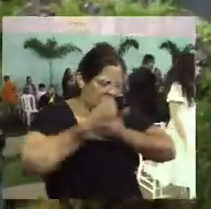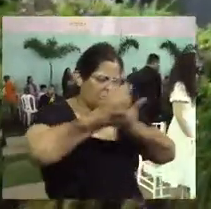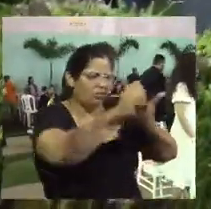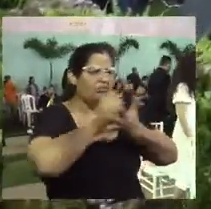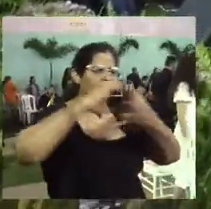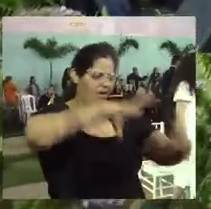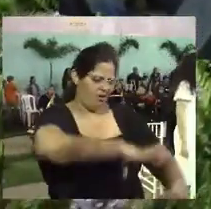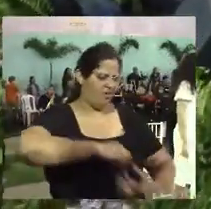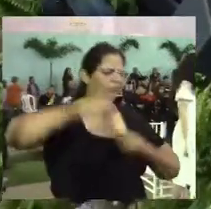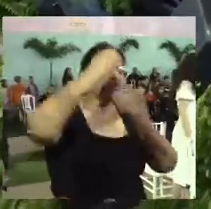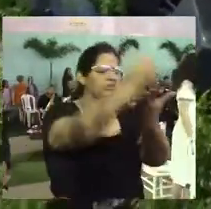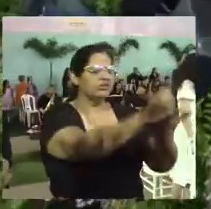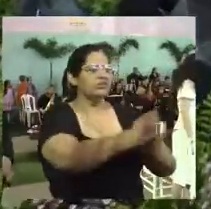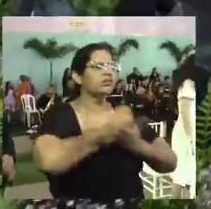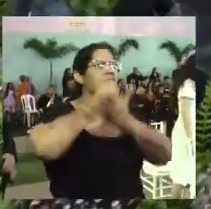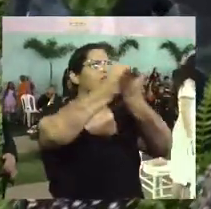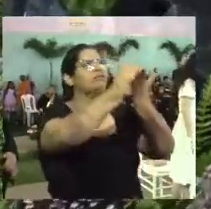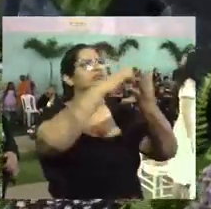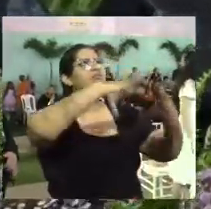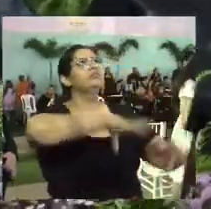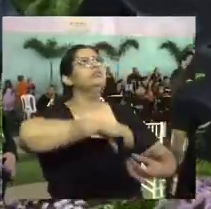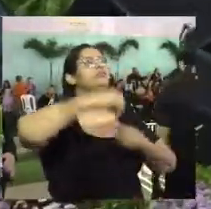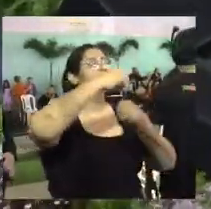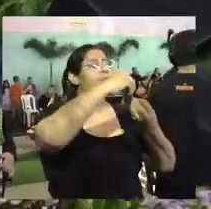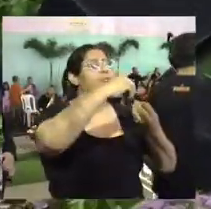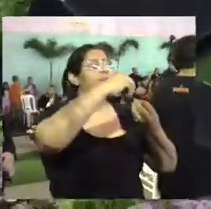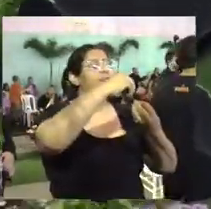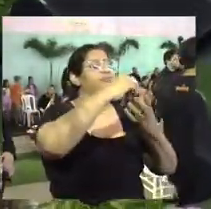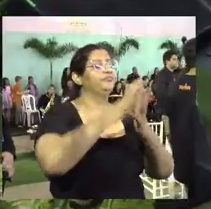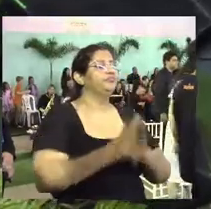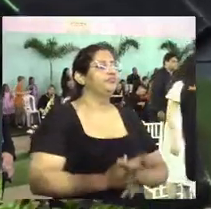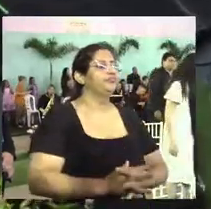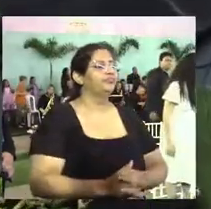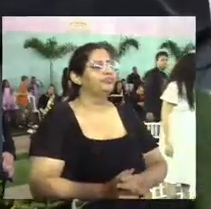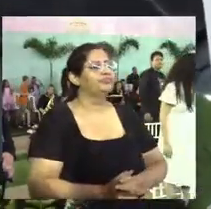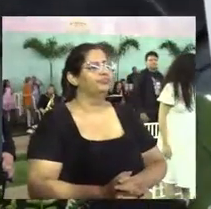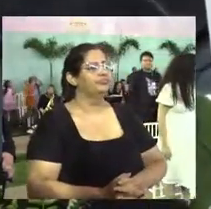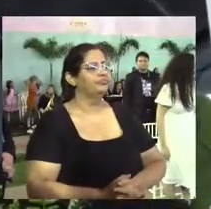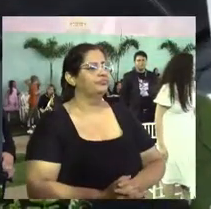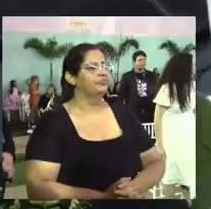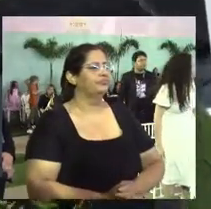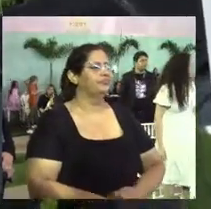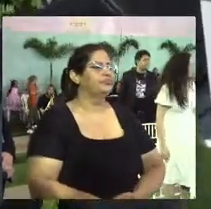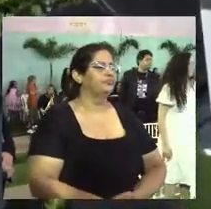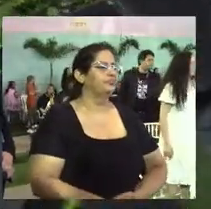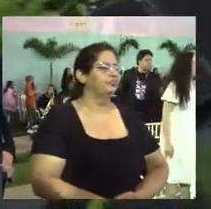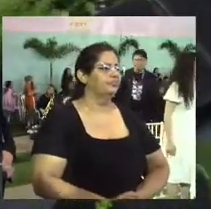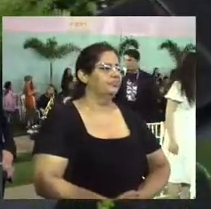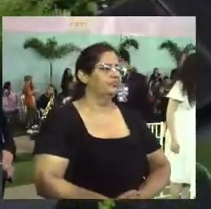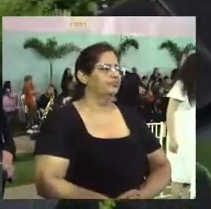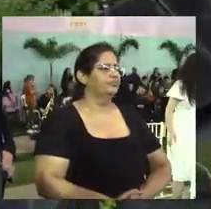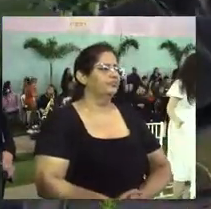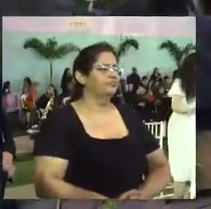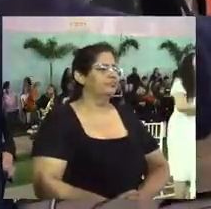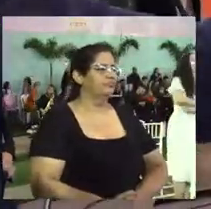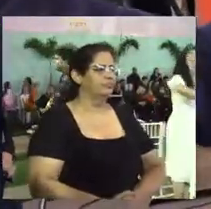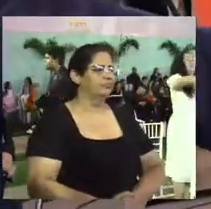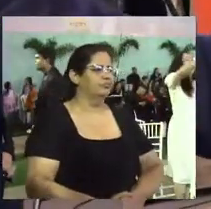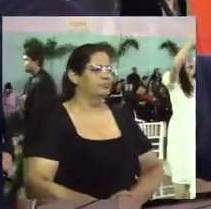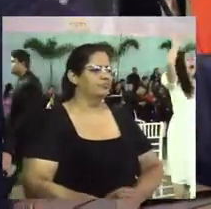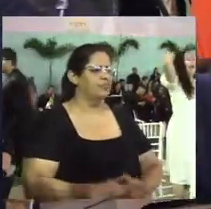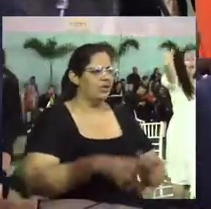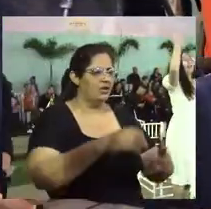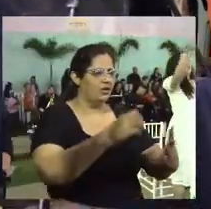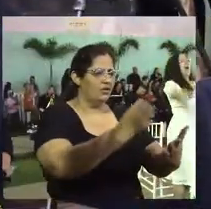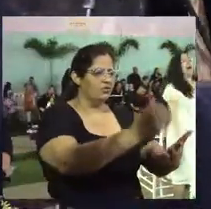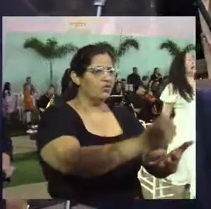ao alvo da igreja eu não quero nem conversa com quem quer ficar aqui em nome de